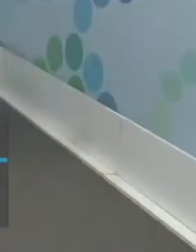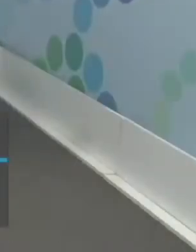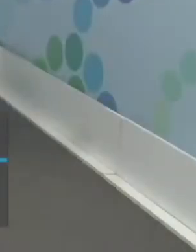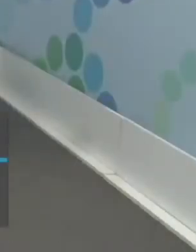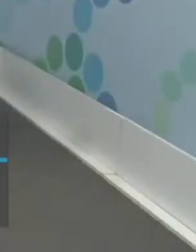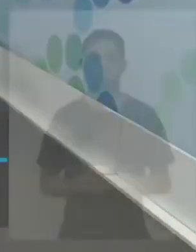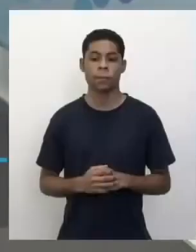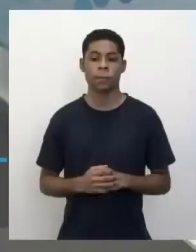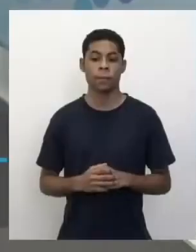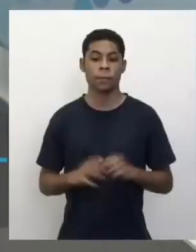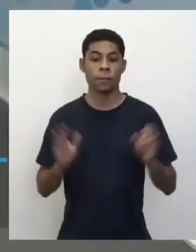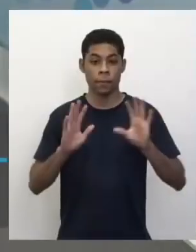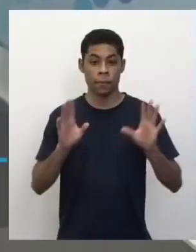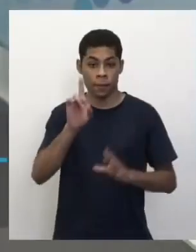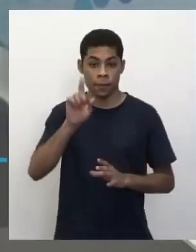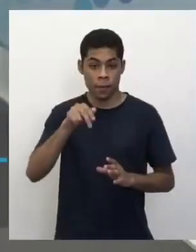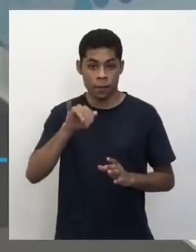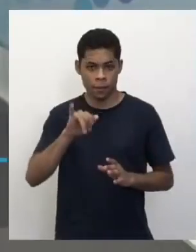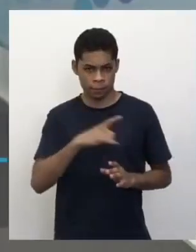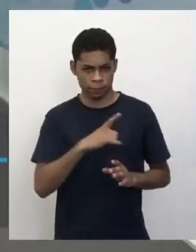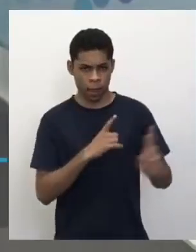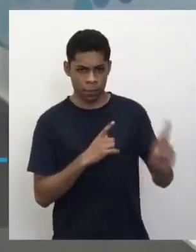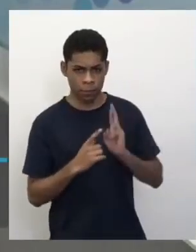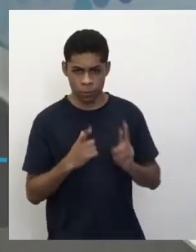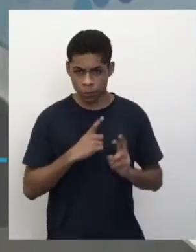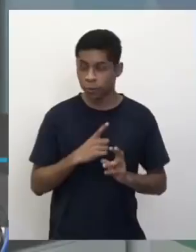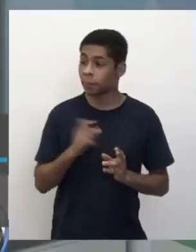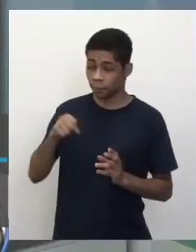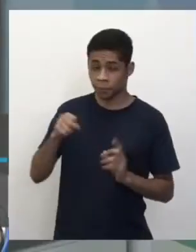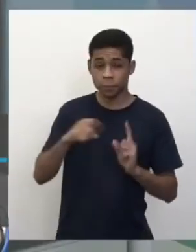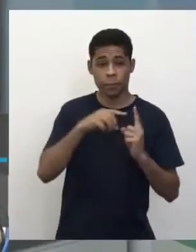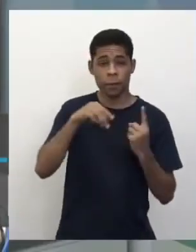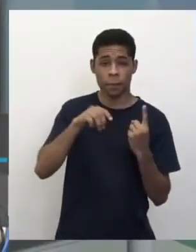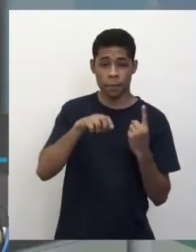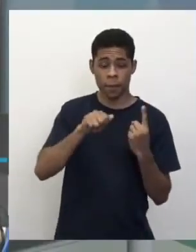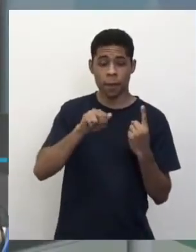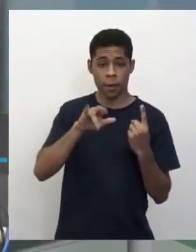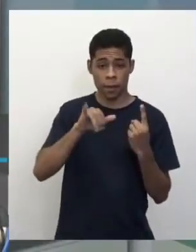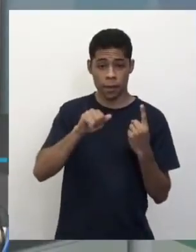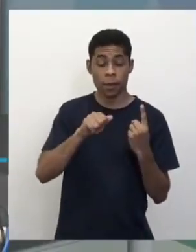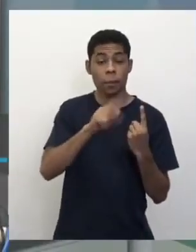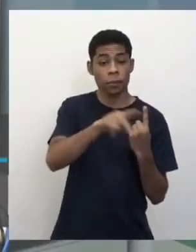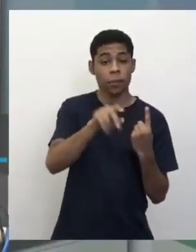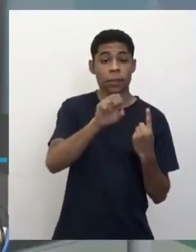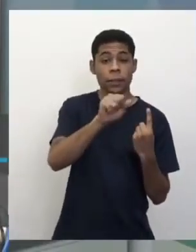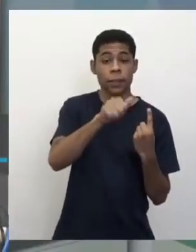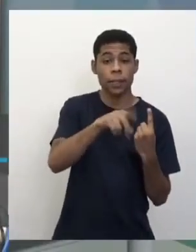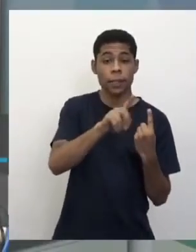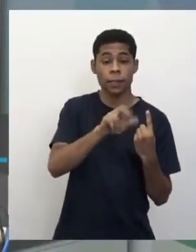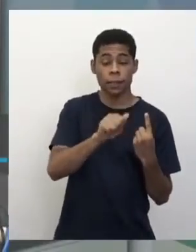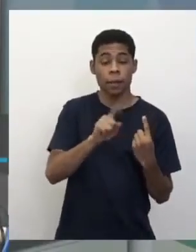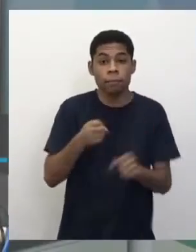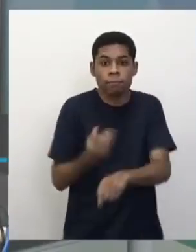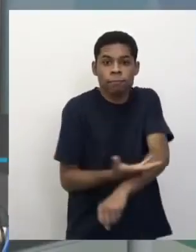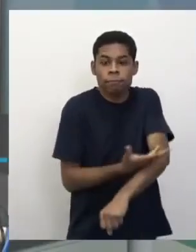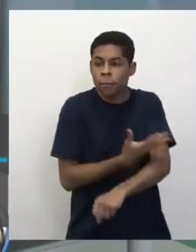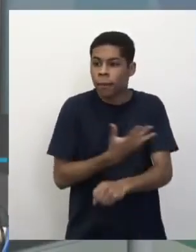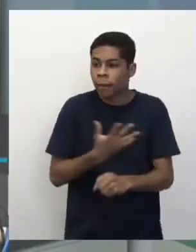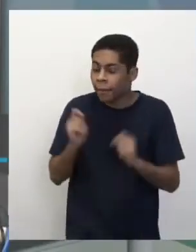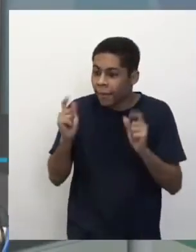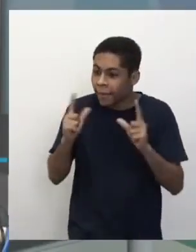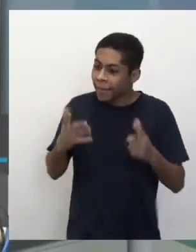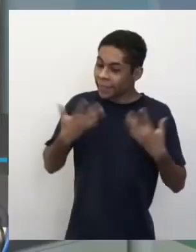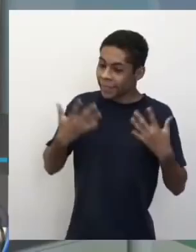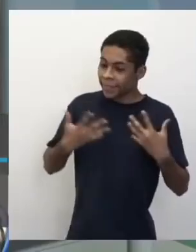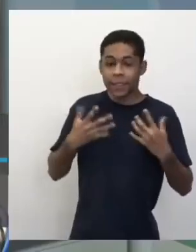Então, Dani, temos respostas? Temos. A aluna Maria Clara da ProSandra colocou: pretendo me emocionar, entreter e divertir.